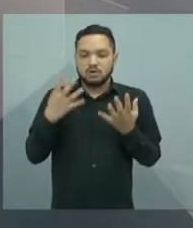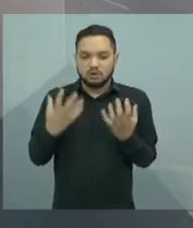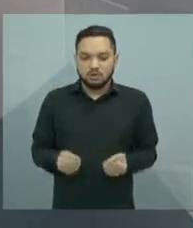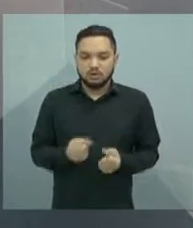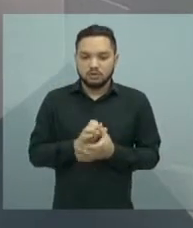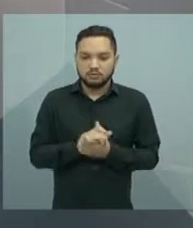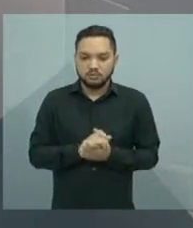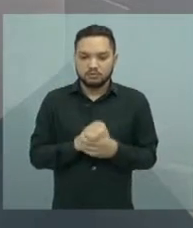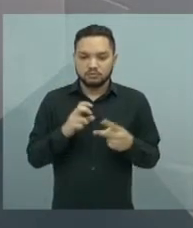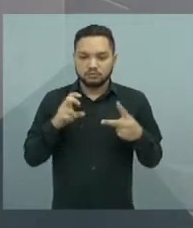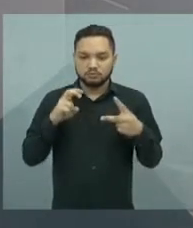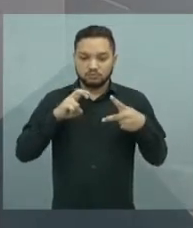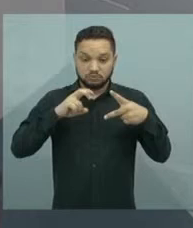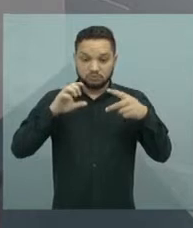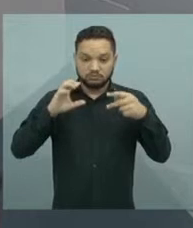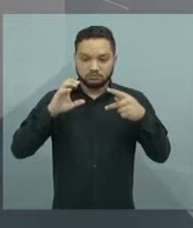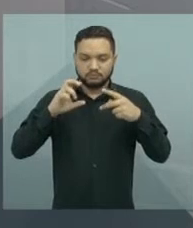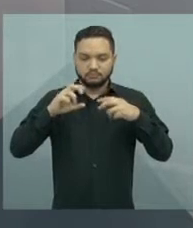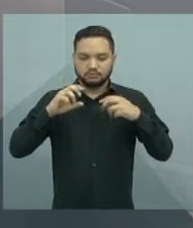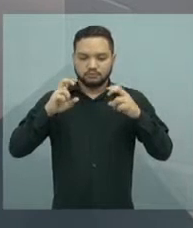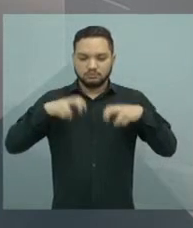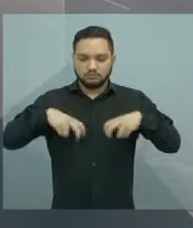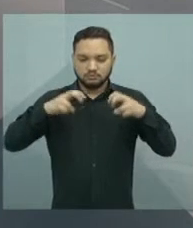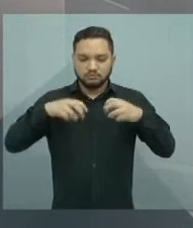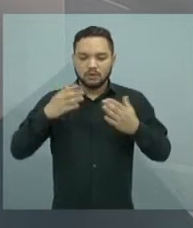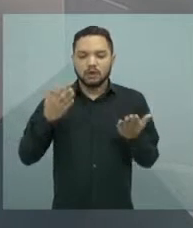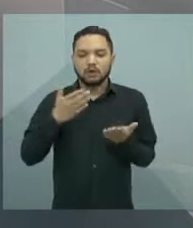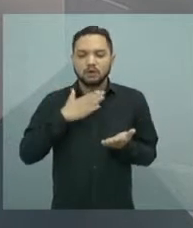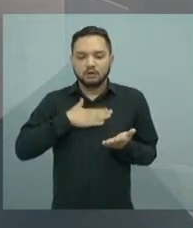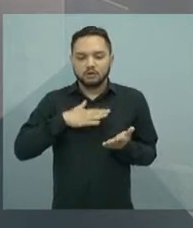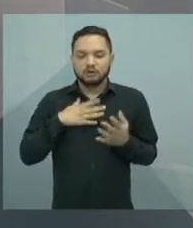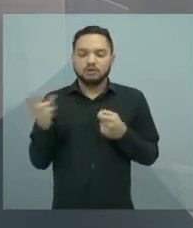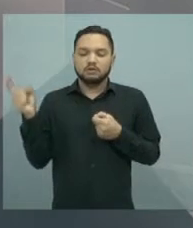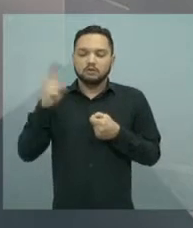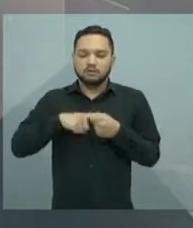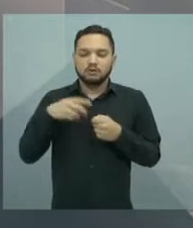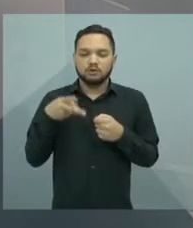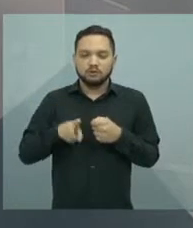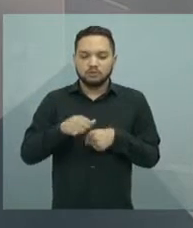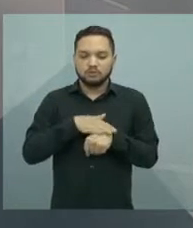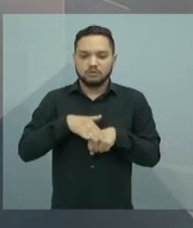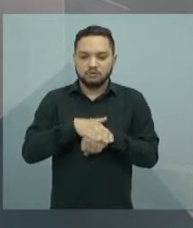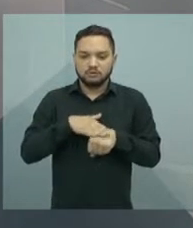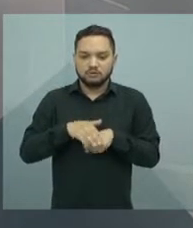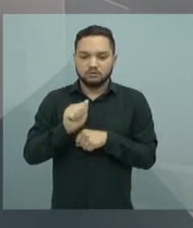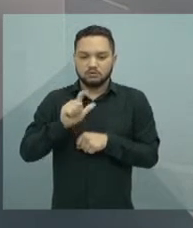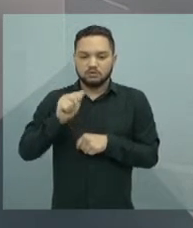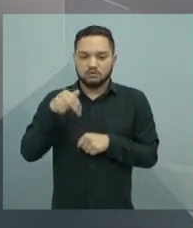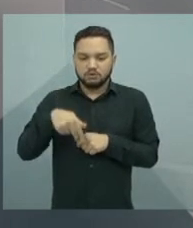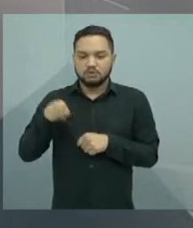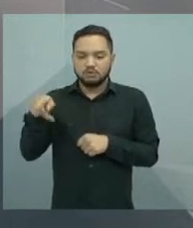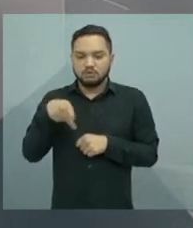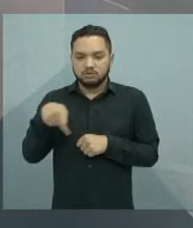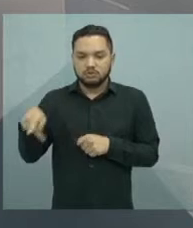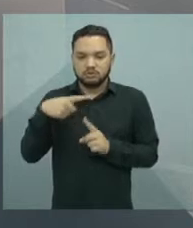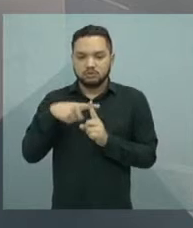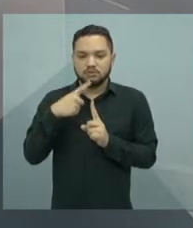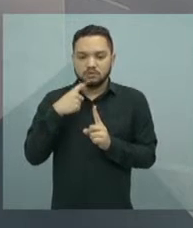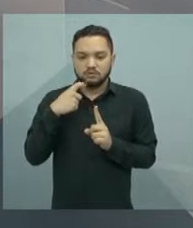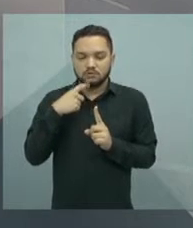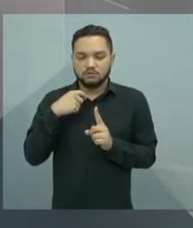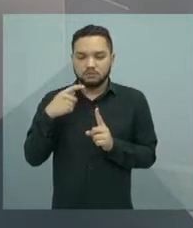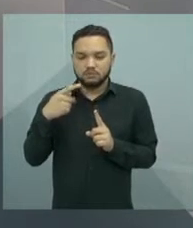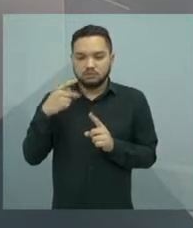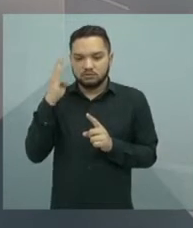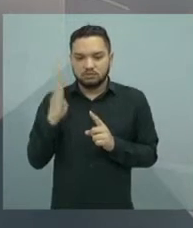bem. Plenário da Cidade, vamos fazer um breve intervalo e na volta eu continuo conversando com Alan Damasceno, que é presidente da Cruz